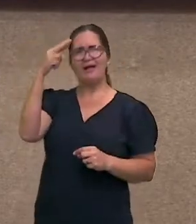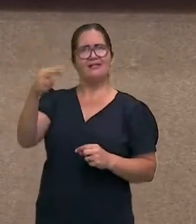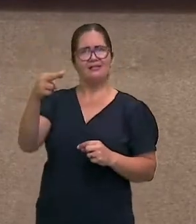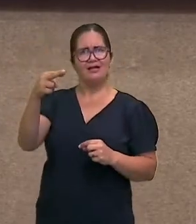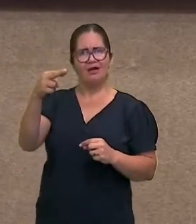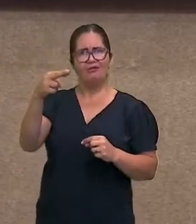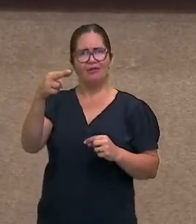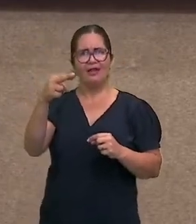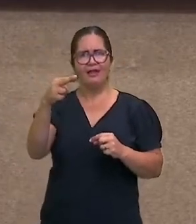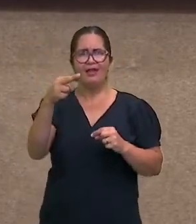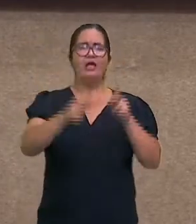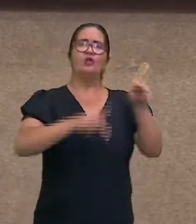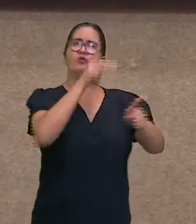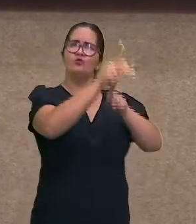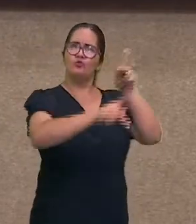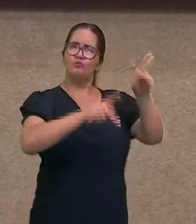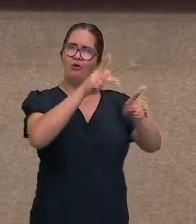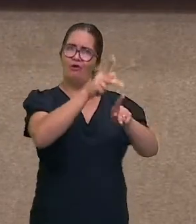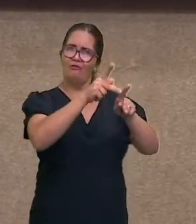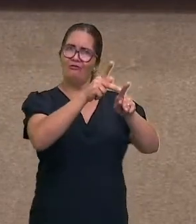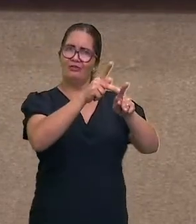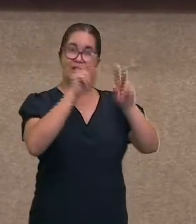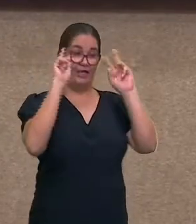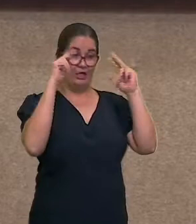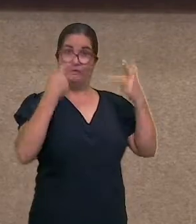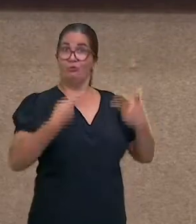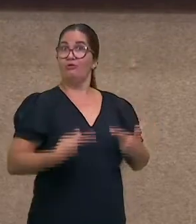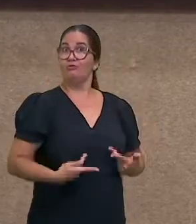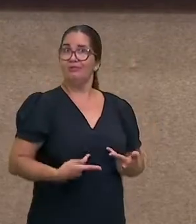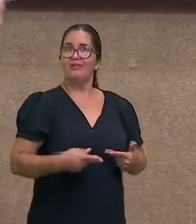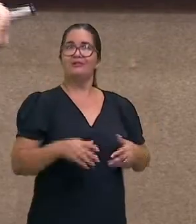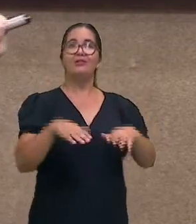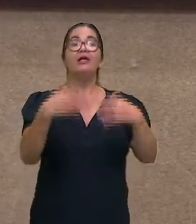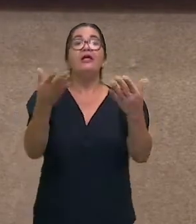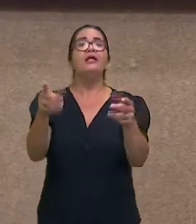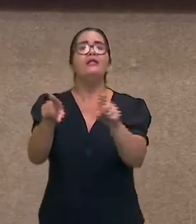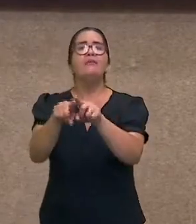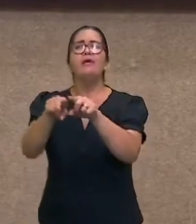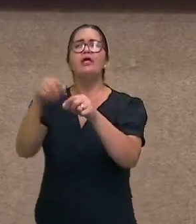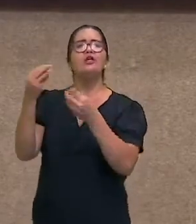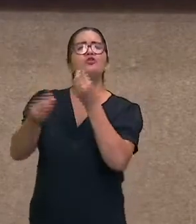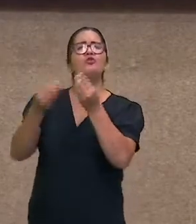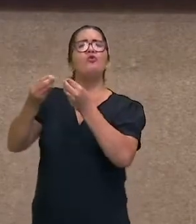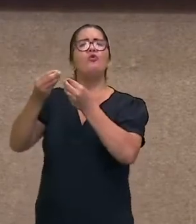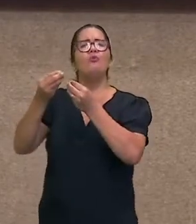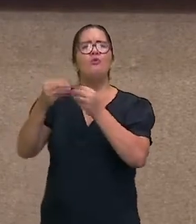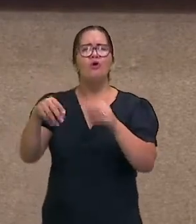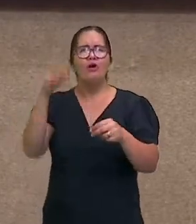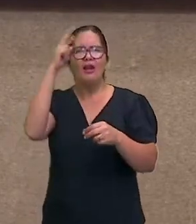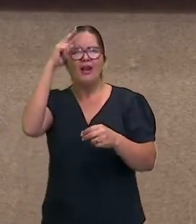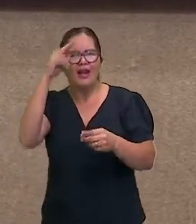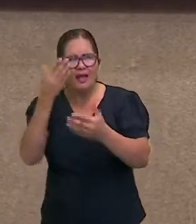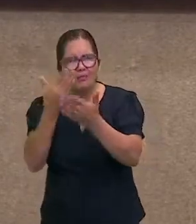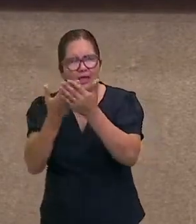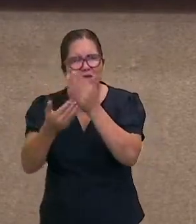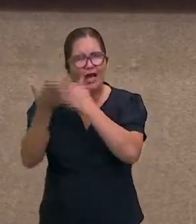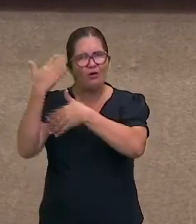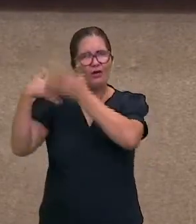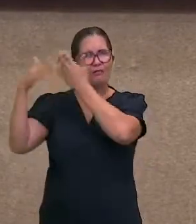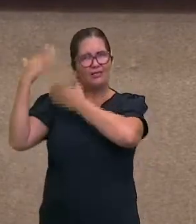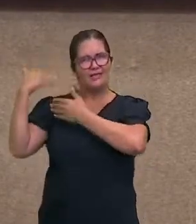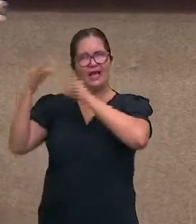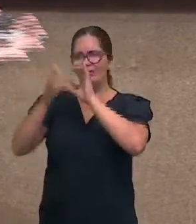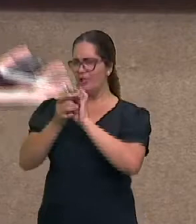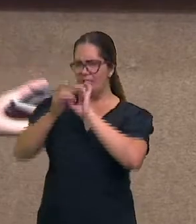humanidade. E o liberalismo? Nós falamos na aula passada que de